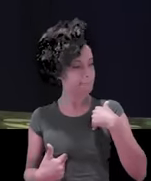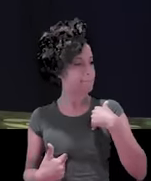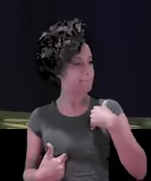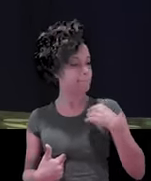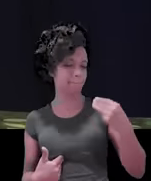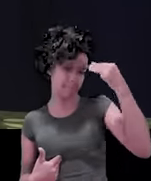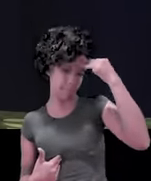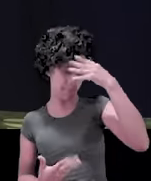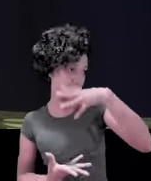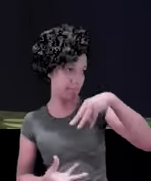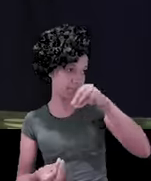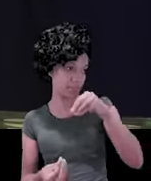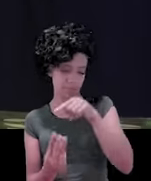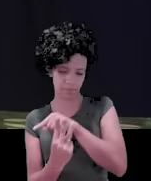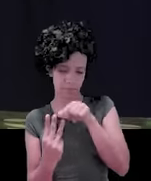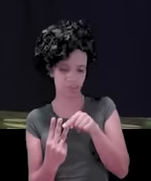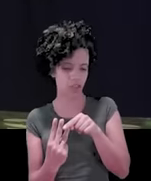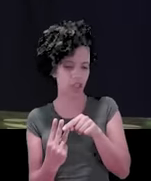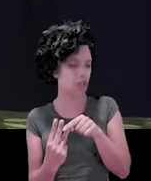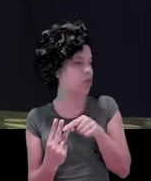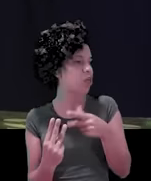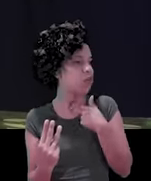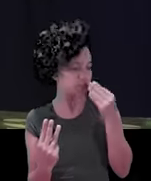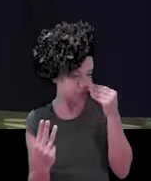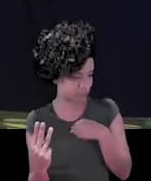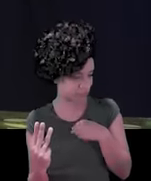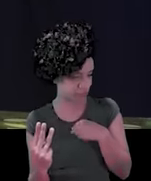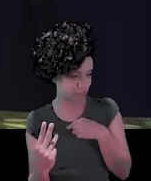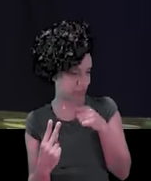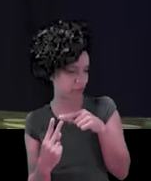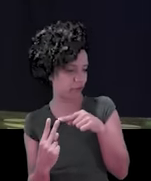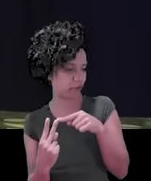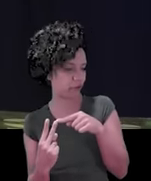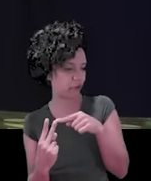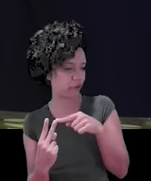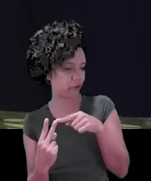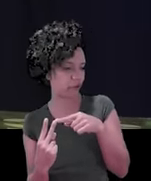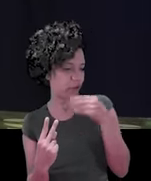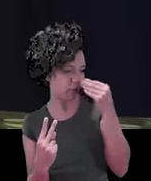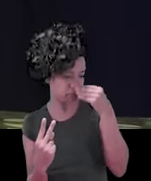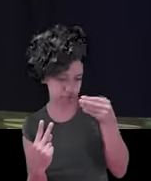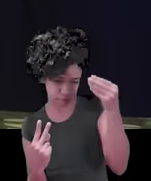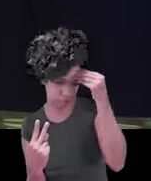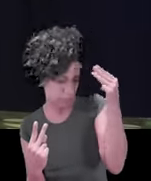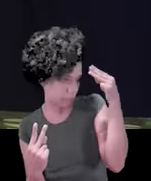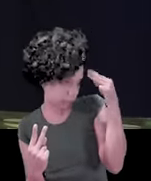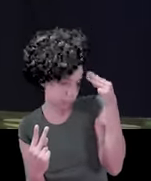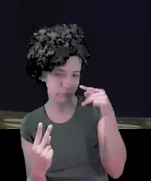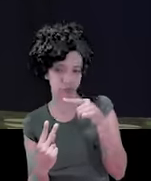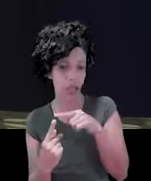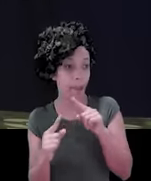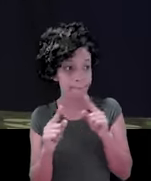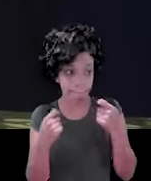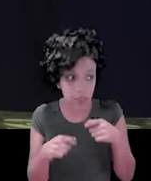espírito eu não tô dizendo que você tem que ignorar o seu corpo que você tem que ignorar a sua mente se